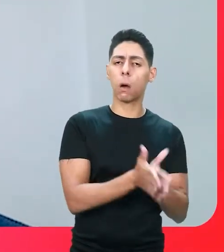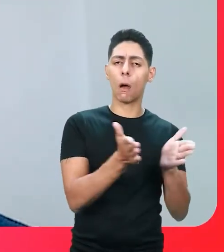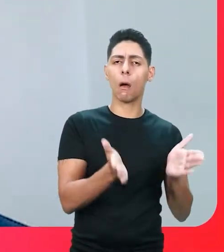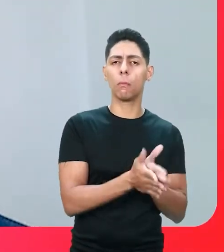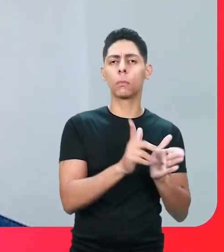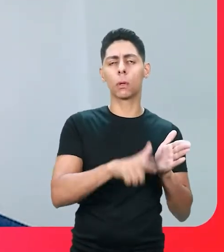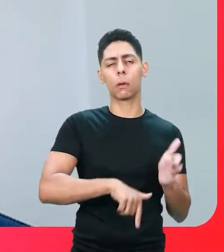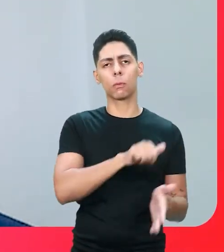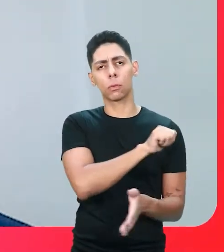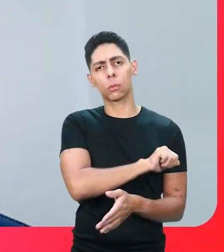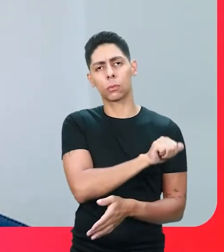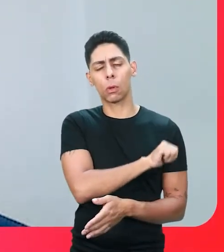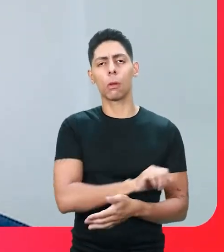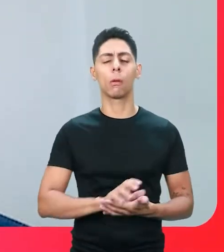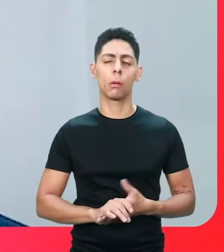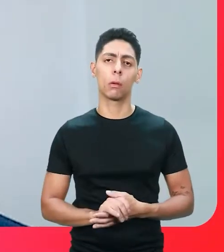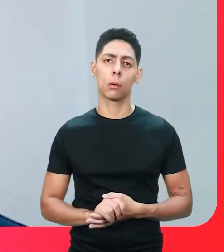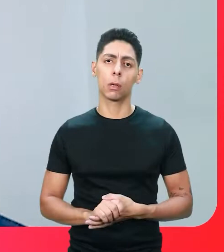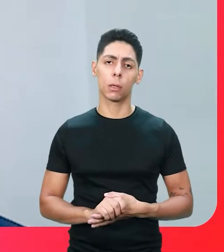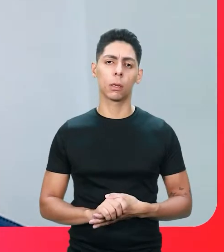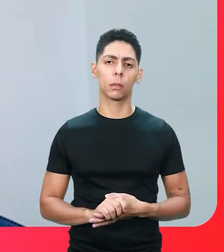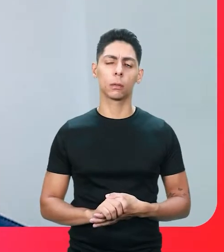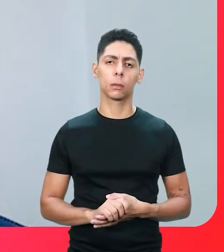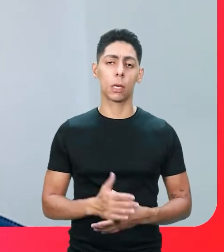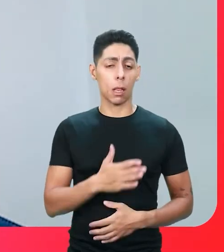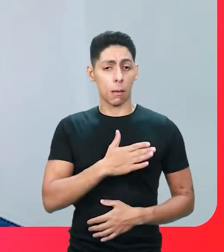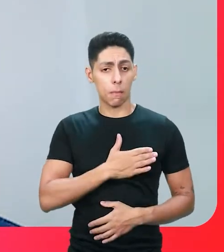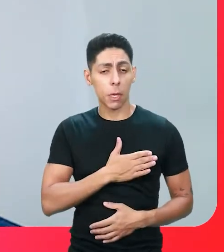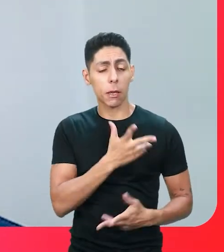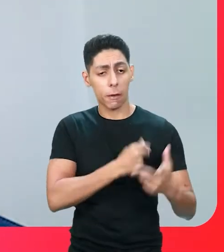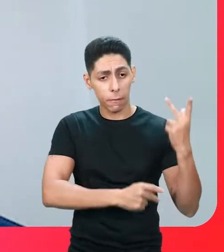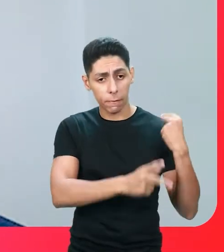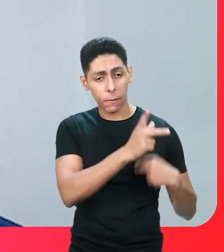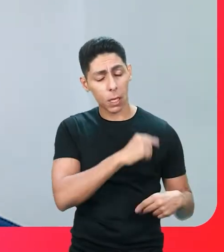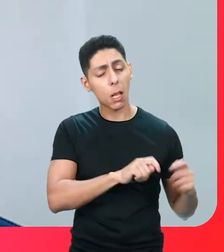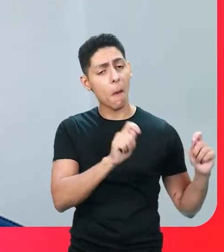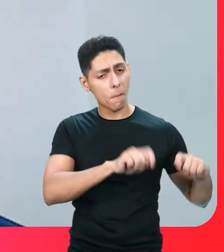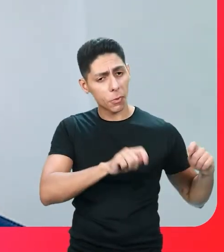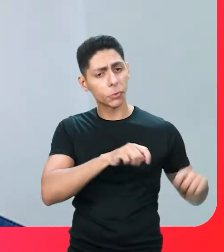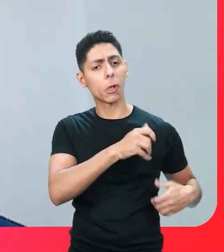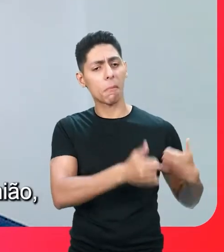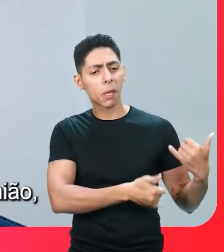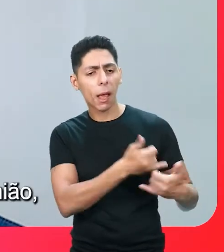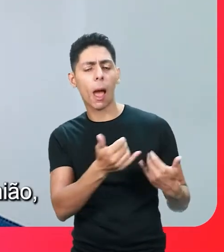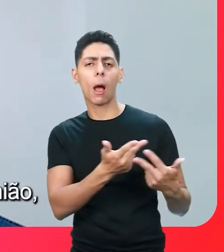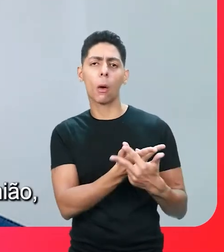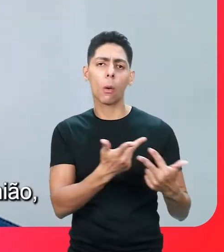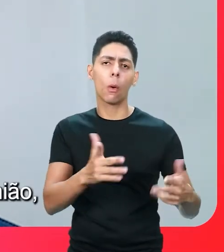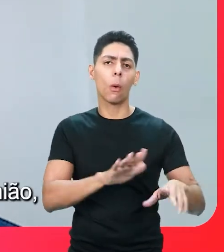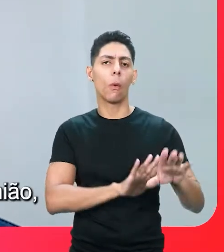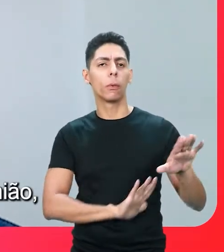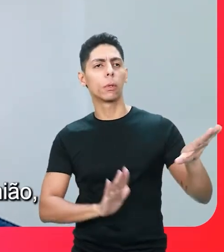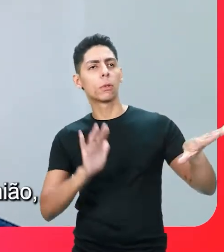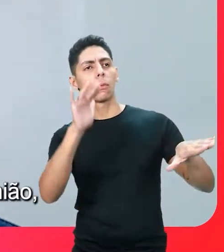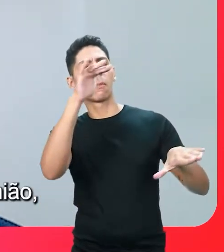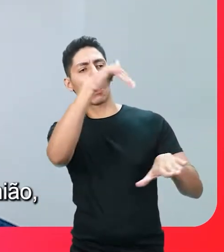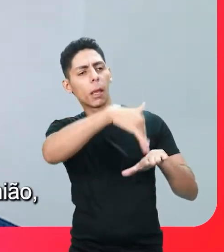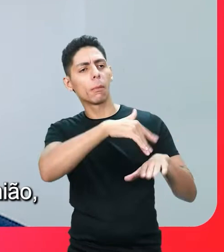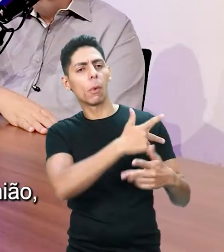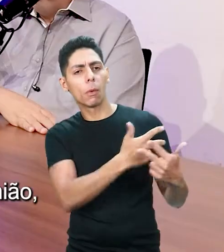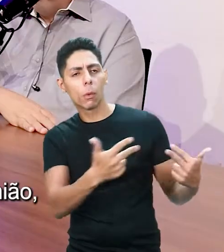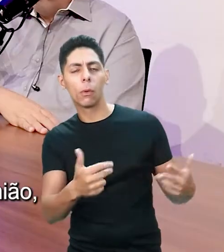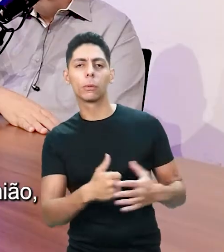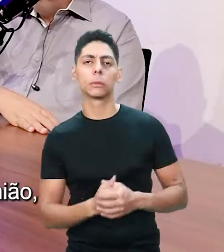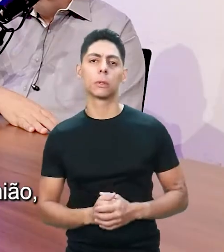que, pelo menos, é como você disse, na minha infância e adolescência, a gente ainda podia subir morro para pegar doce de São Cosme e São Damião e